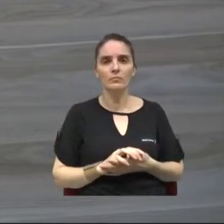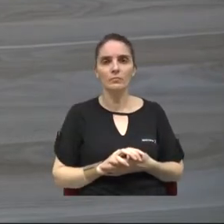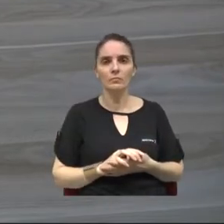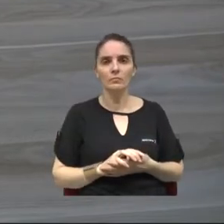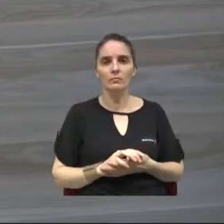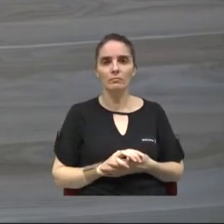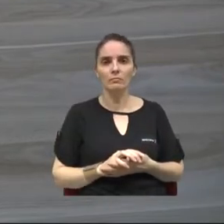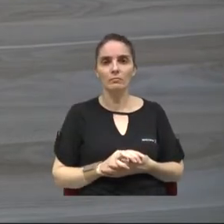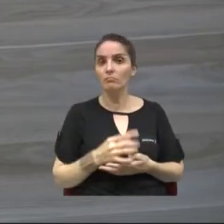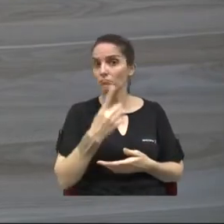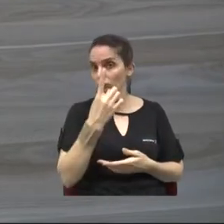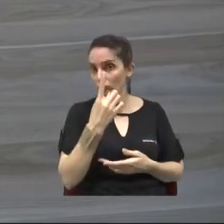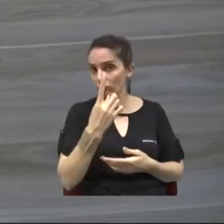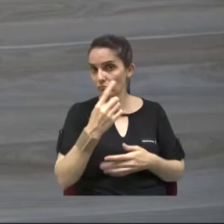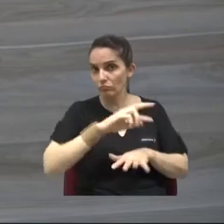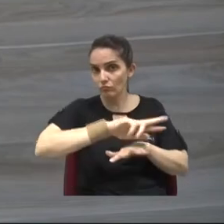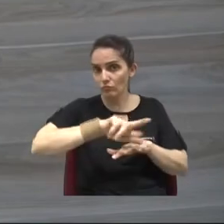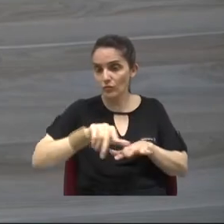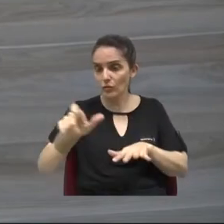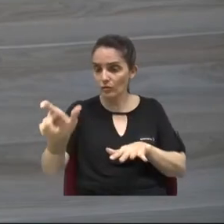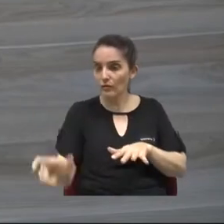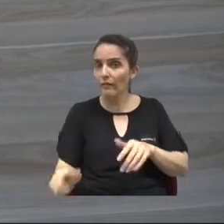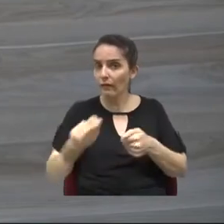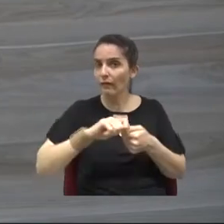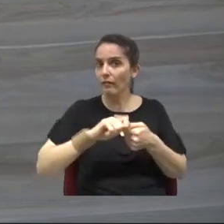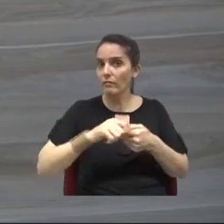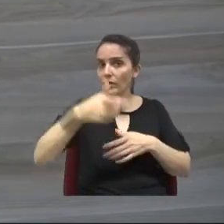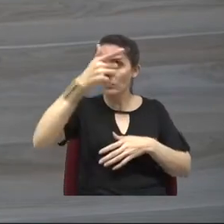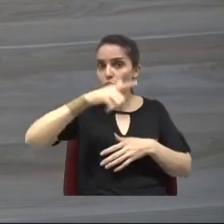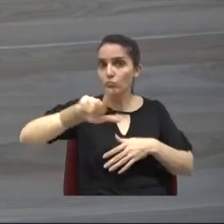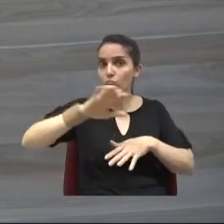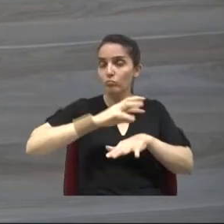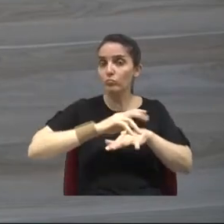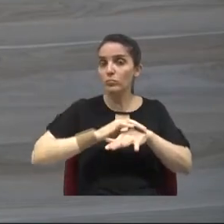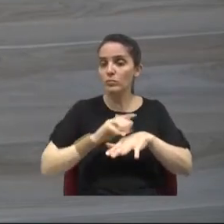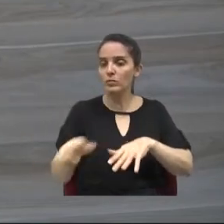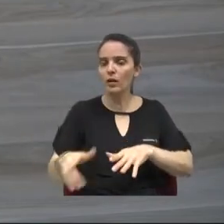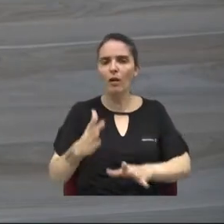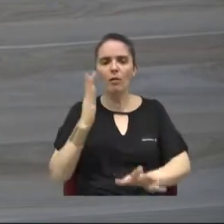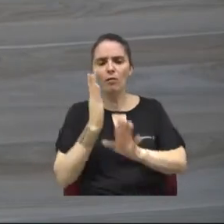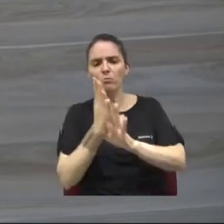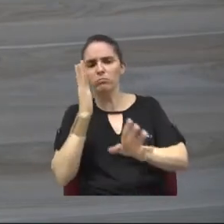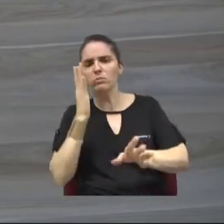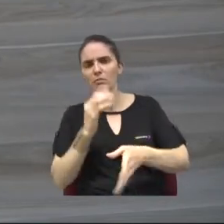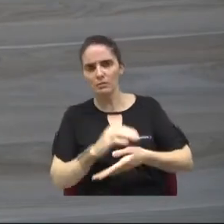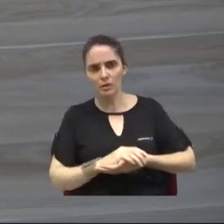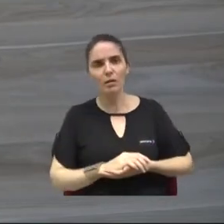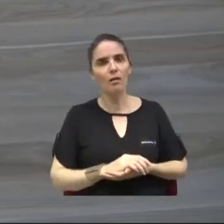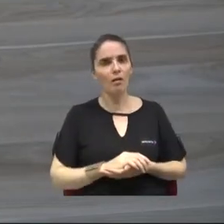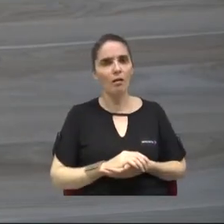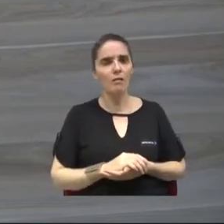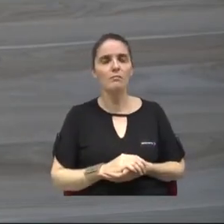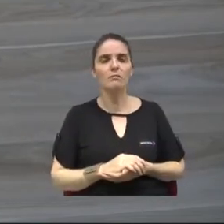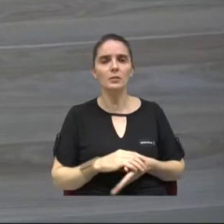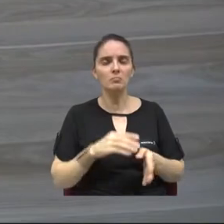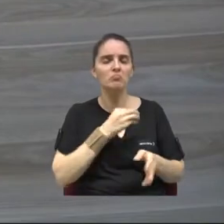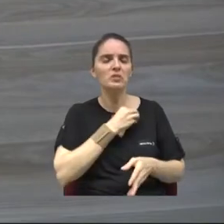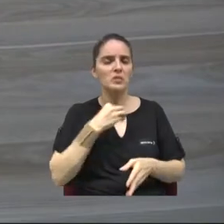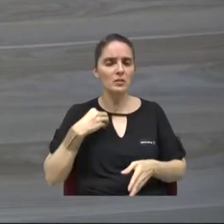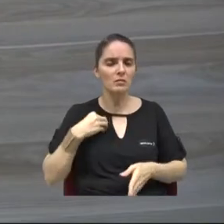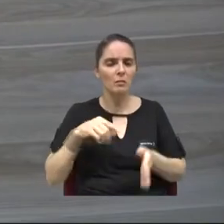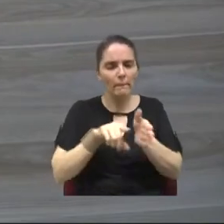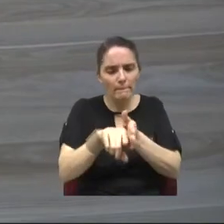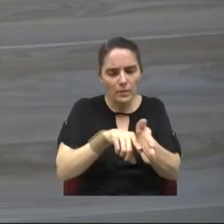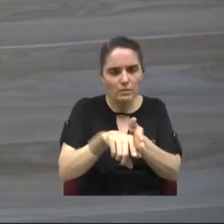dos casos que ele descobriu, e entre outras e outras doenças que ele vai a fundo procurando, até encontrar através